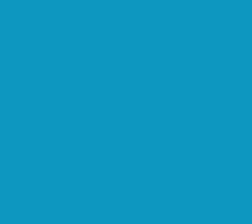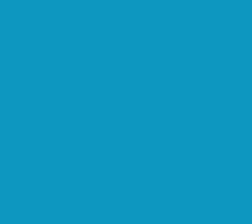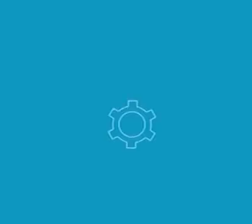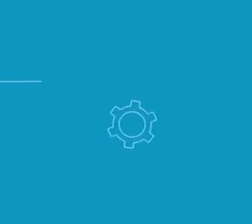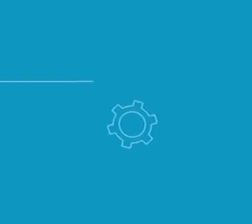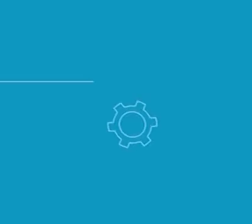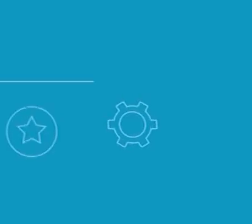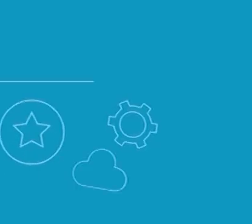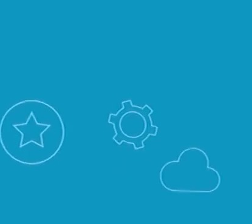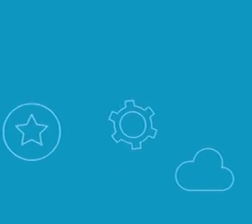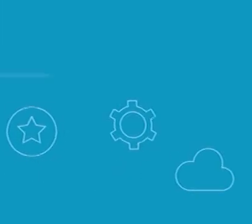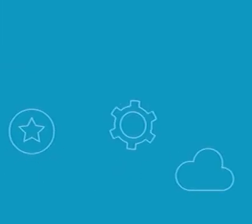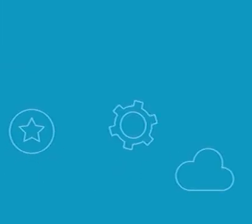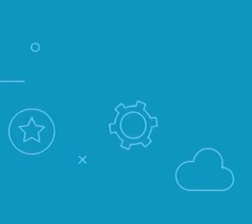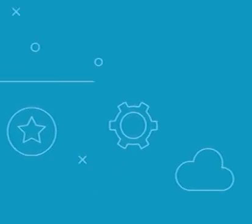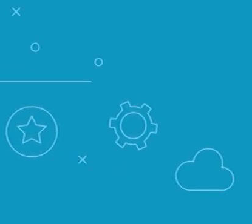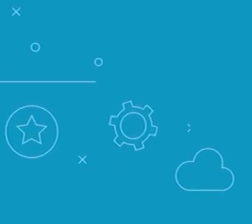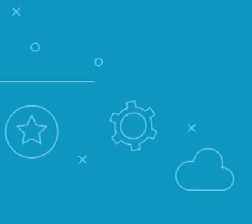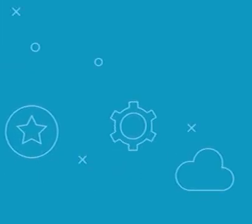Música